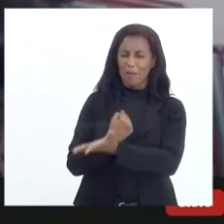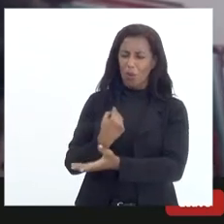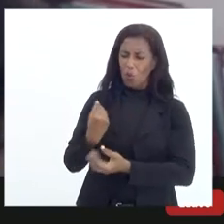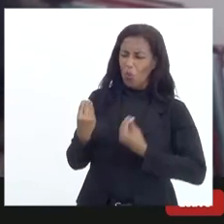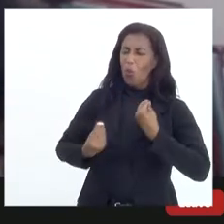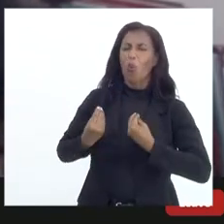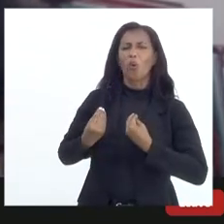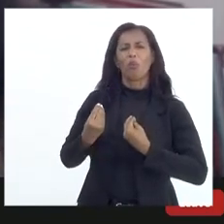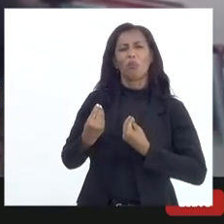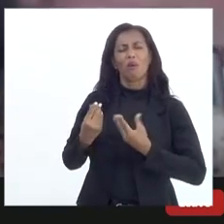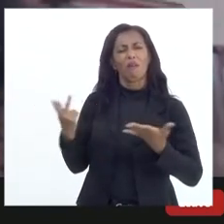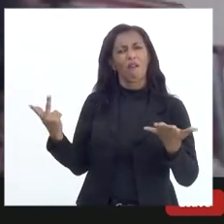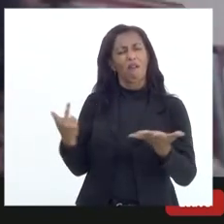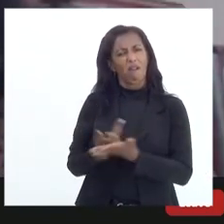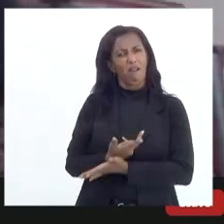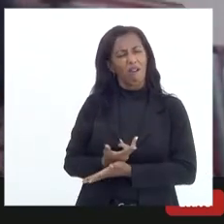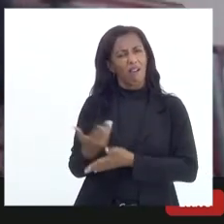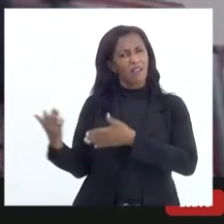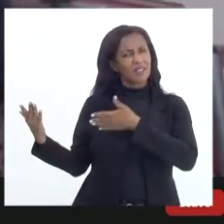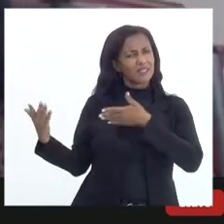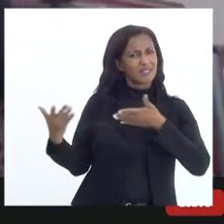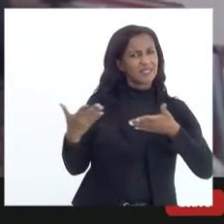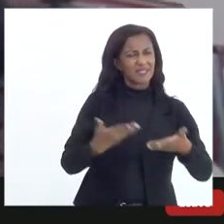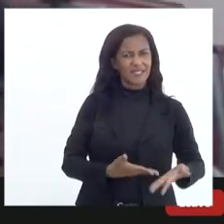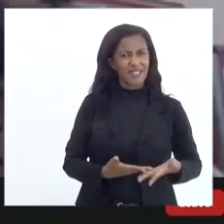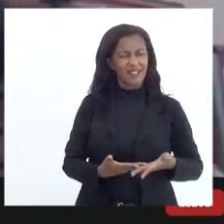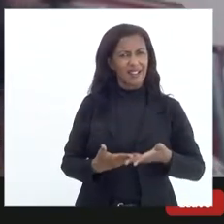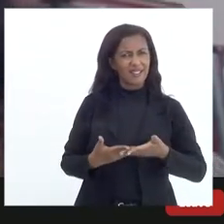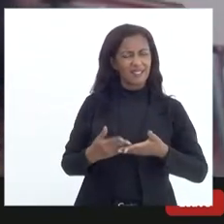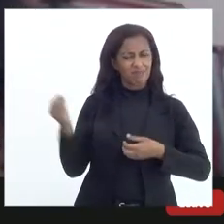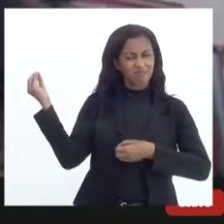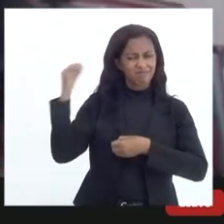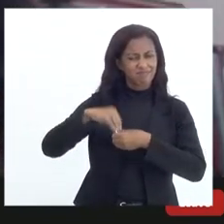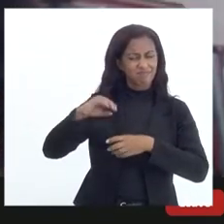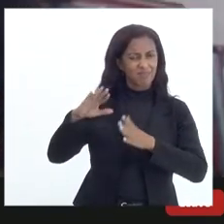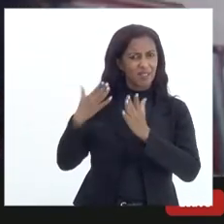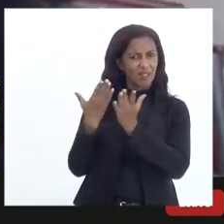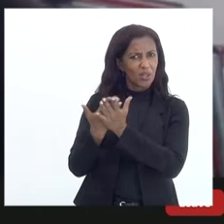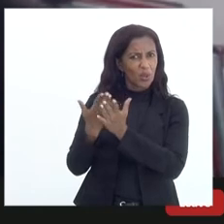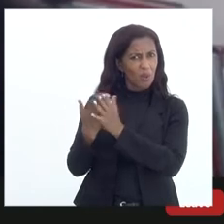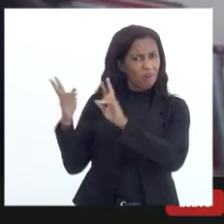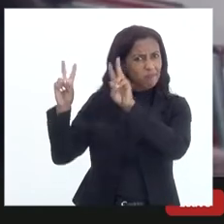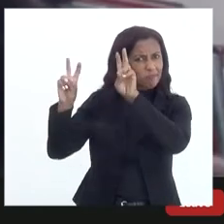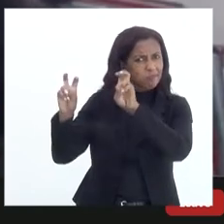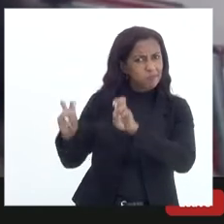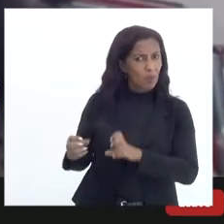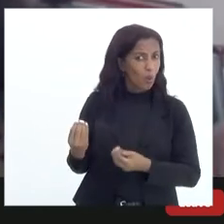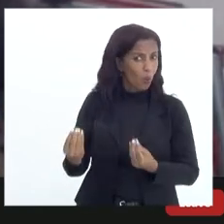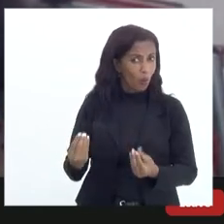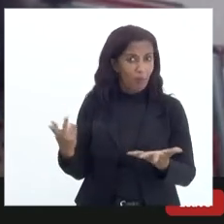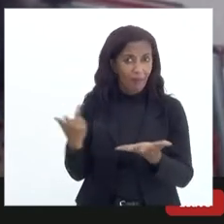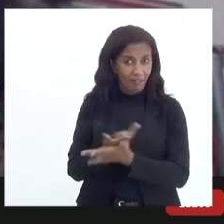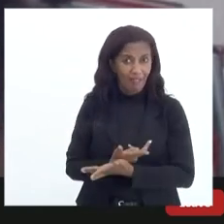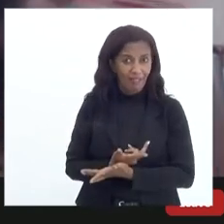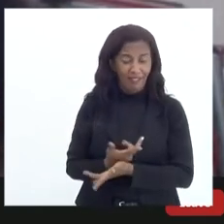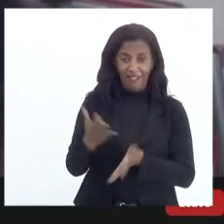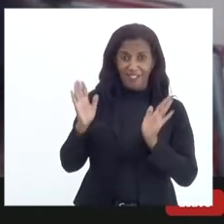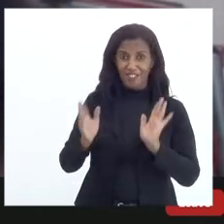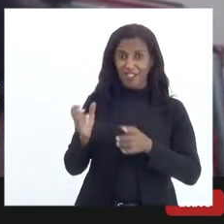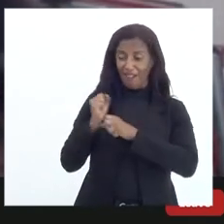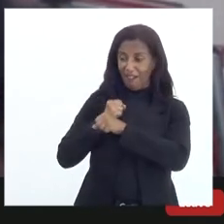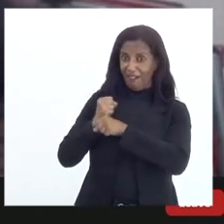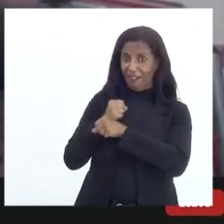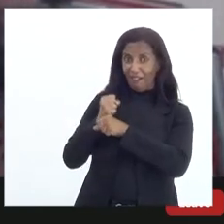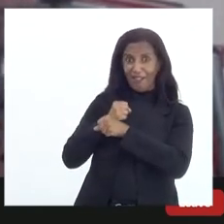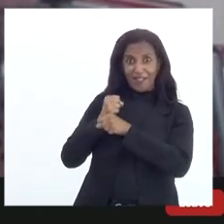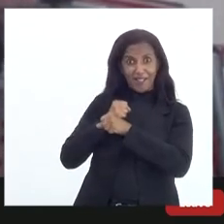foi acontecer, né? Essa chegada do obscurantismo nas escolas, e a gente fala, ora, como foi acontecer? A gente está há anos